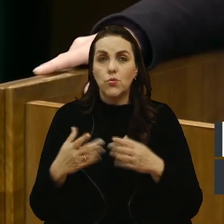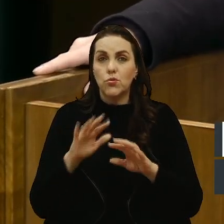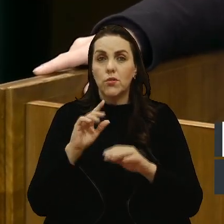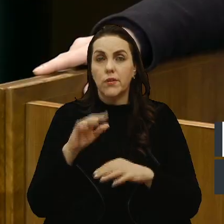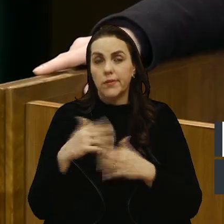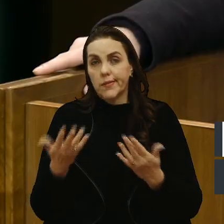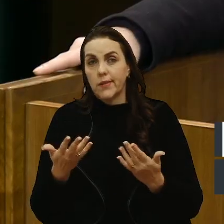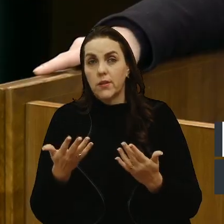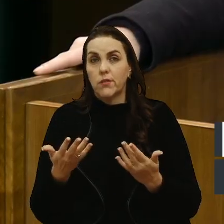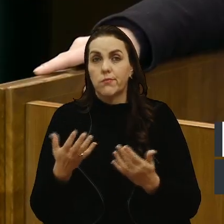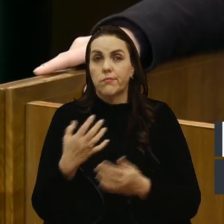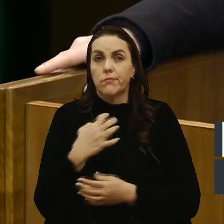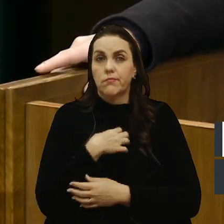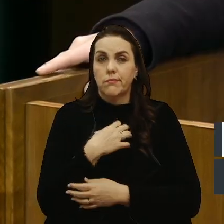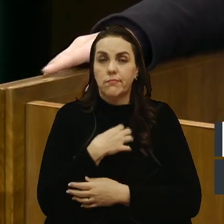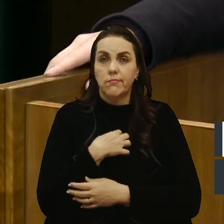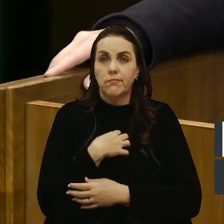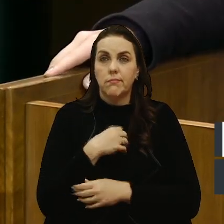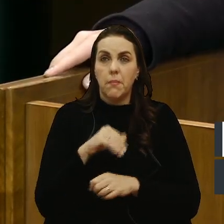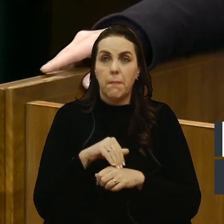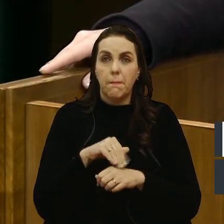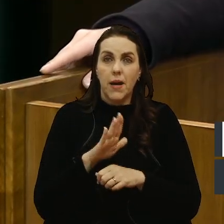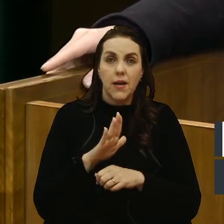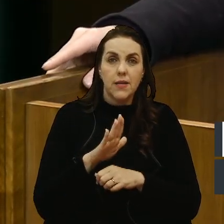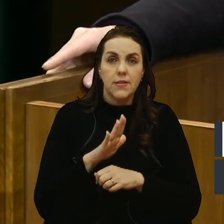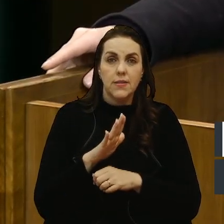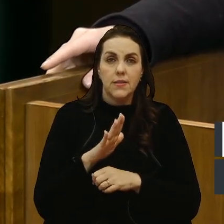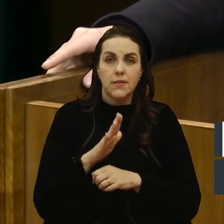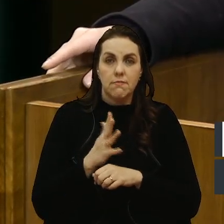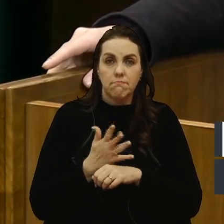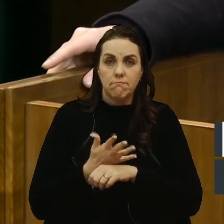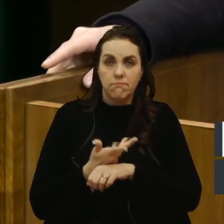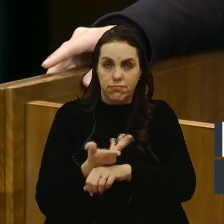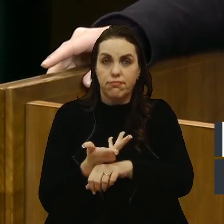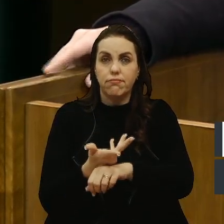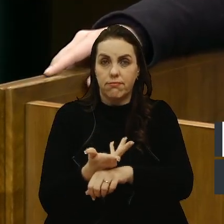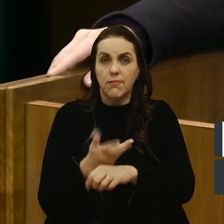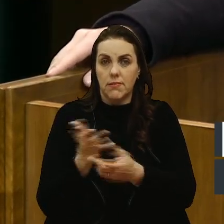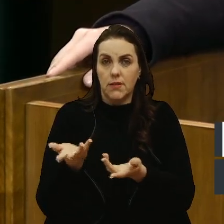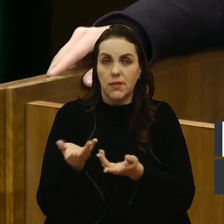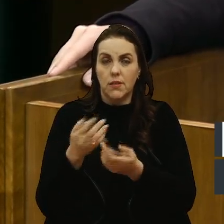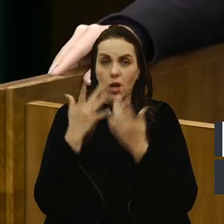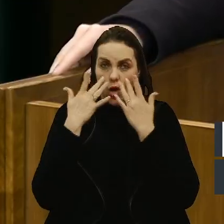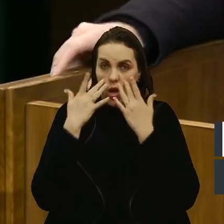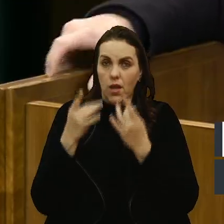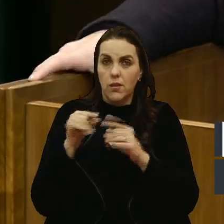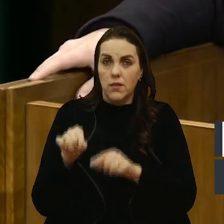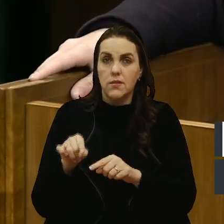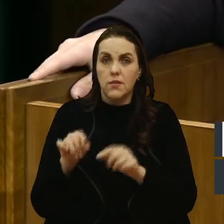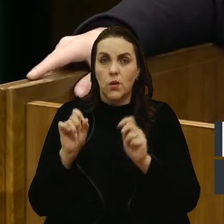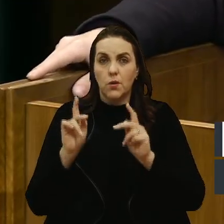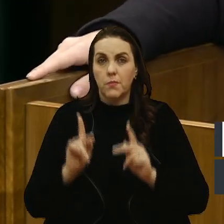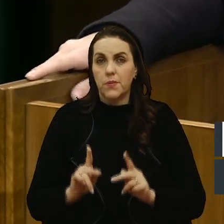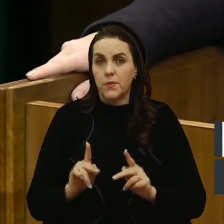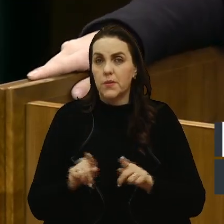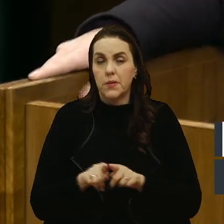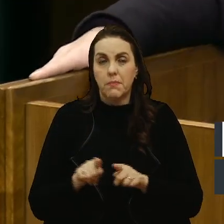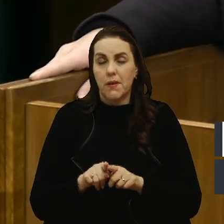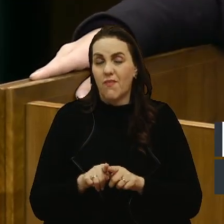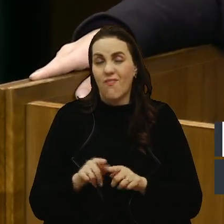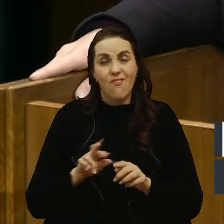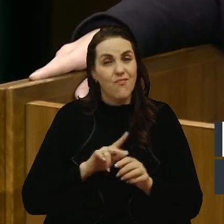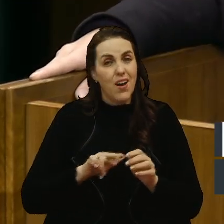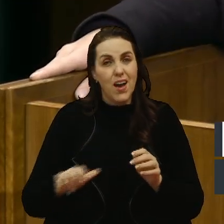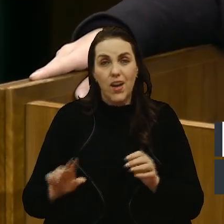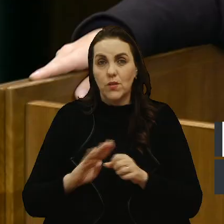de forma mais célere, né, e tem um olhar para aquelas centenas de bairros da